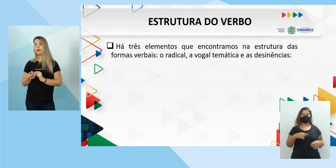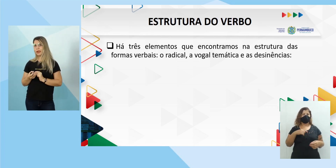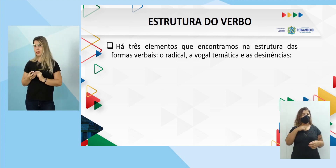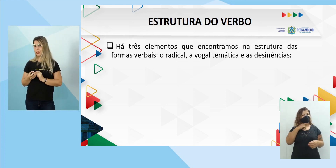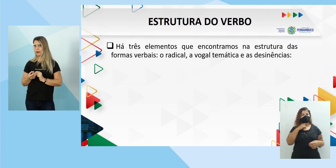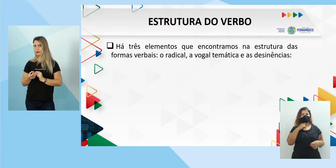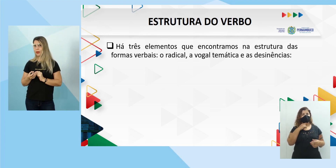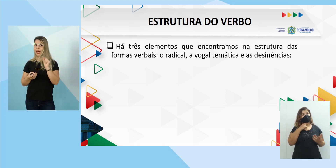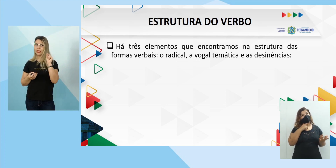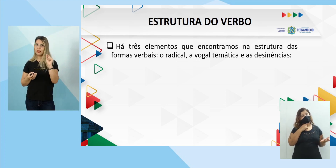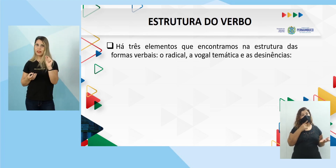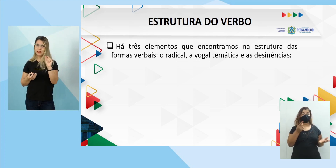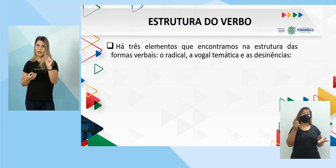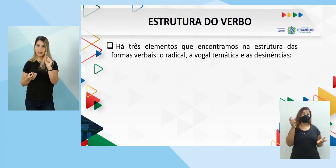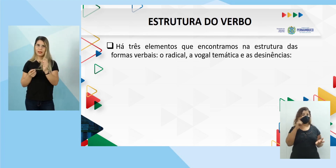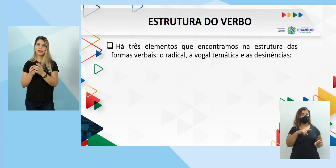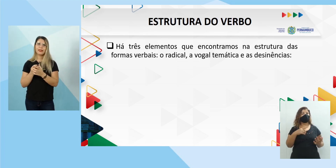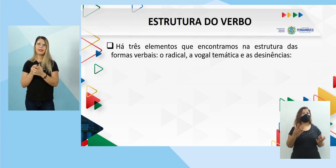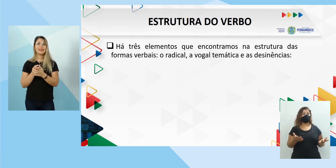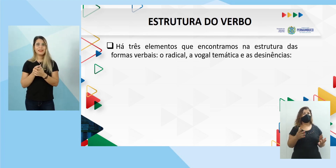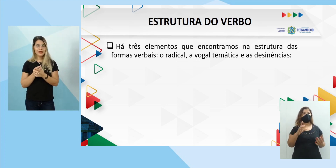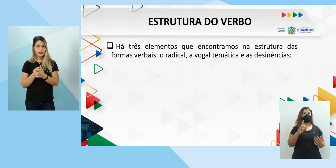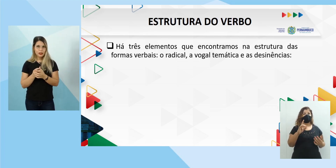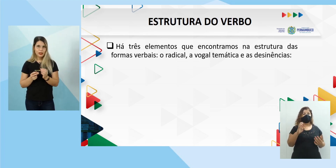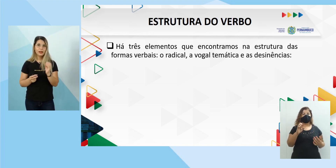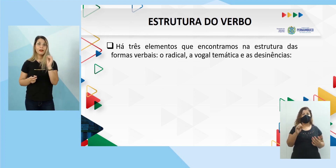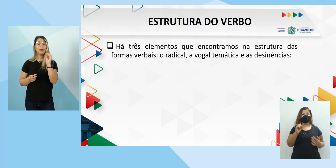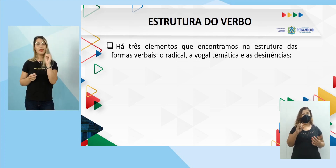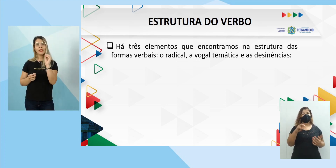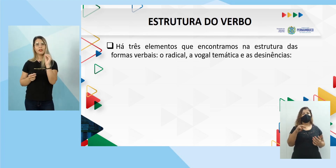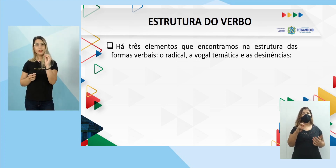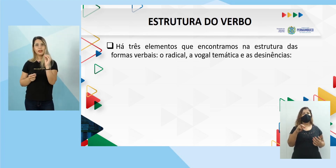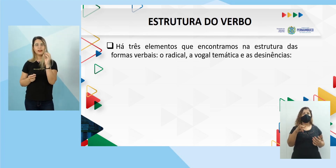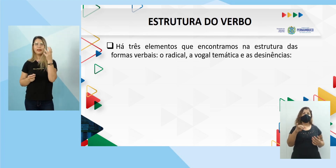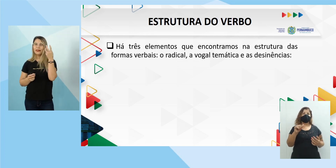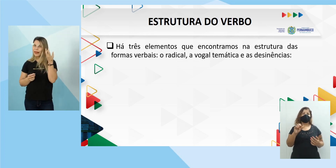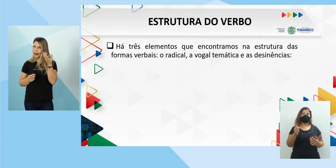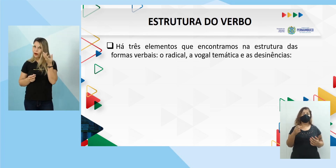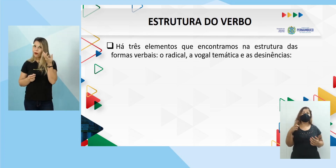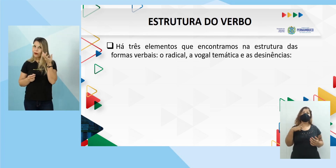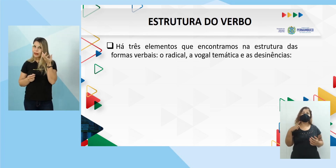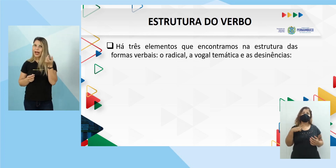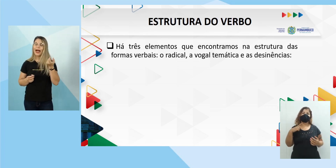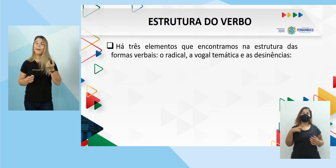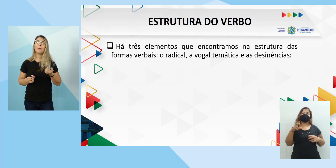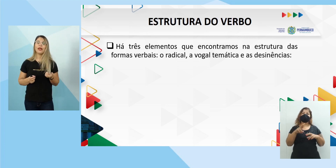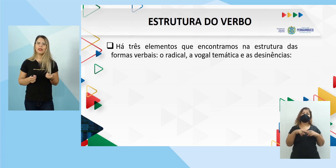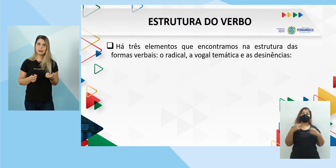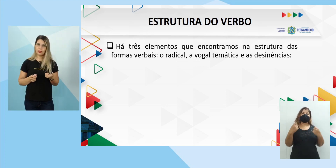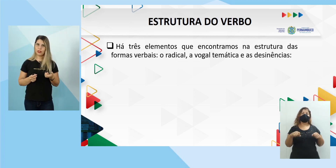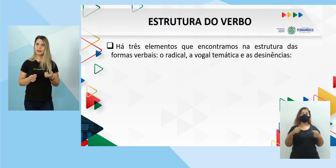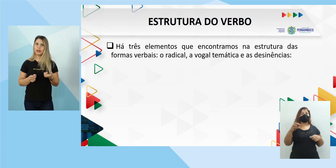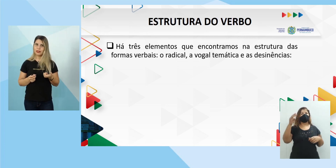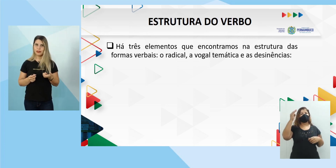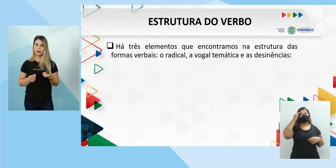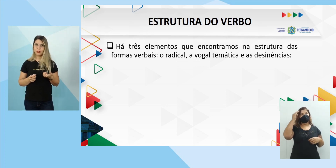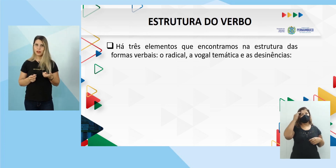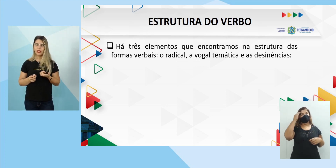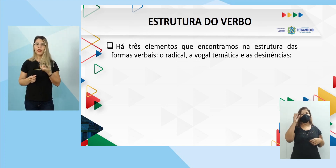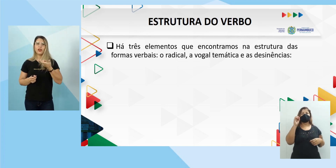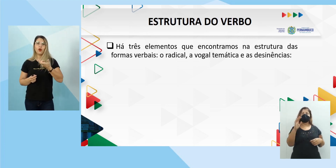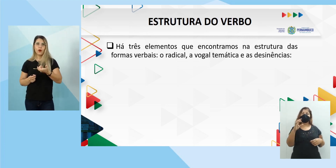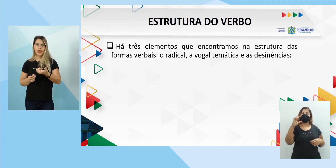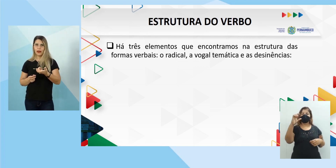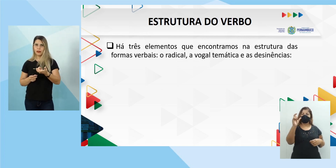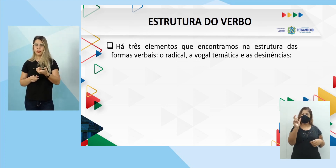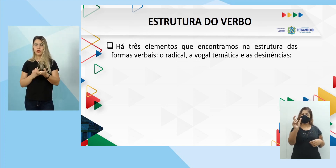não é bem assim. As desinências, elas existem para que a gente decore apenas as desinências